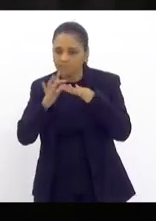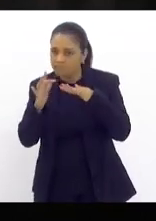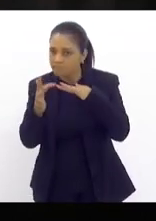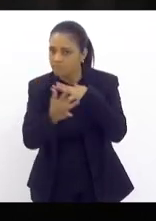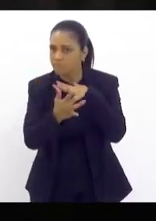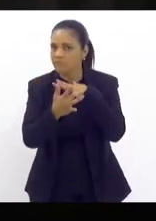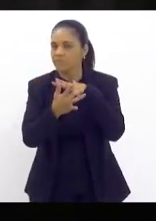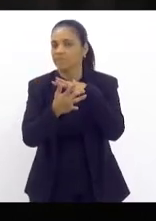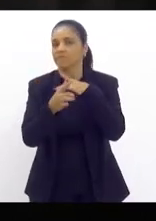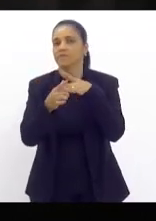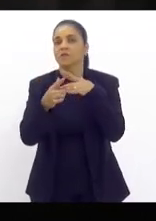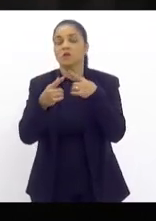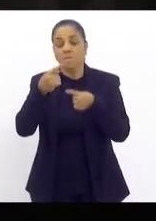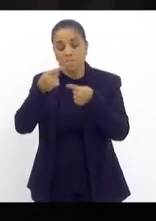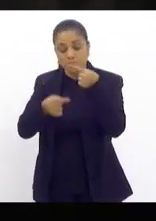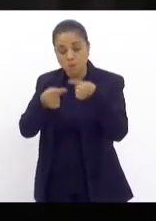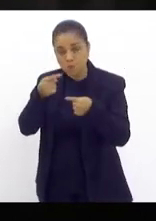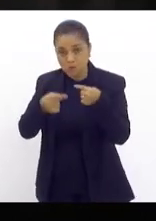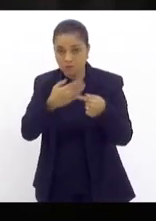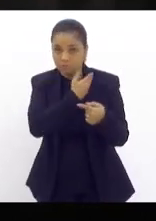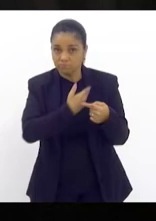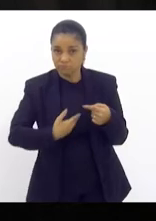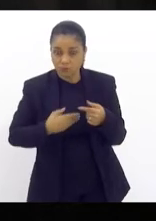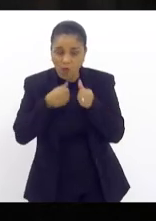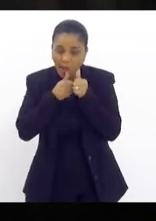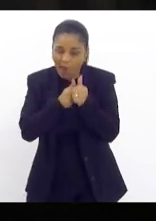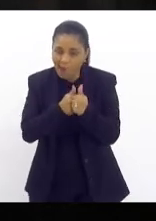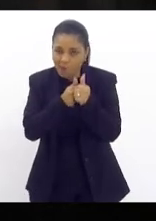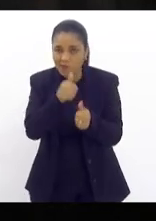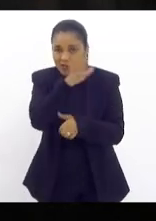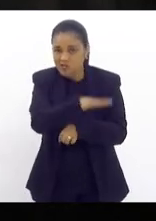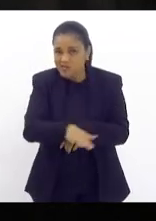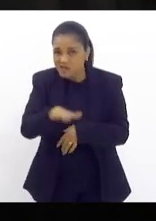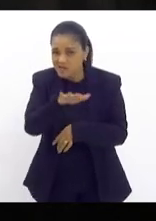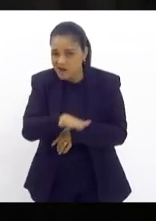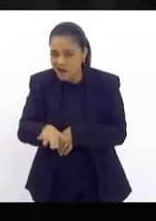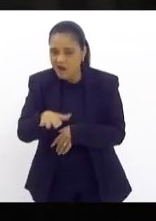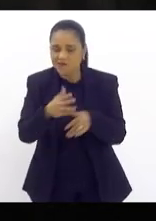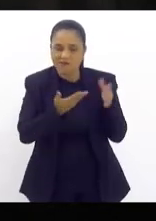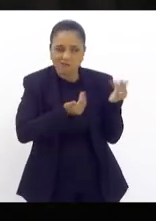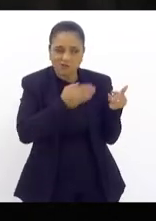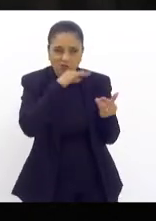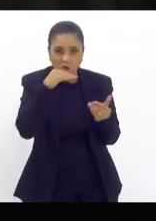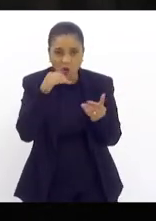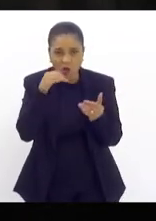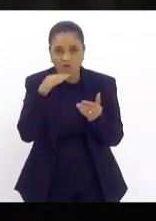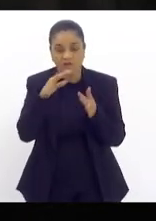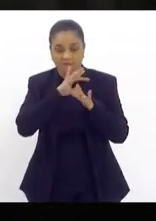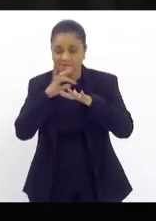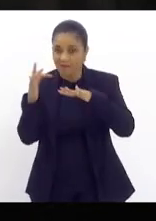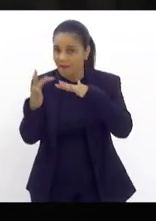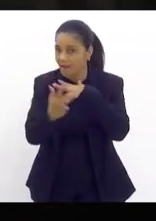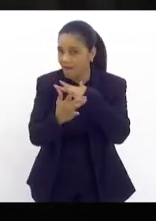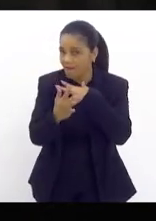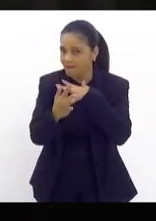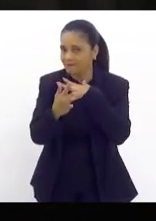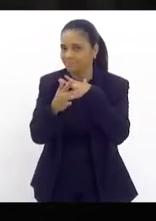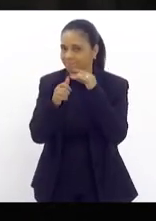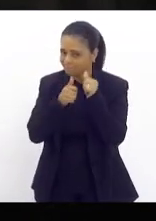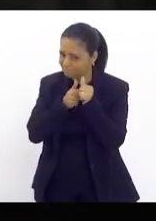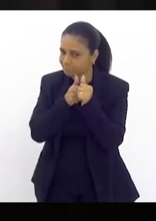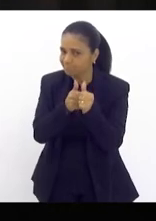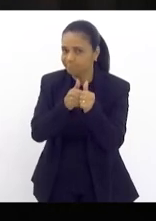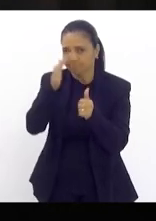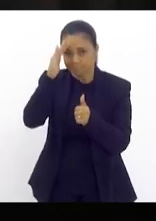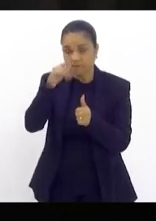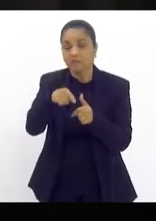acompanhar, fazer políticas públicas de acompanhamento de crianças e jovens nas redes sociais. E falando em redes sociais, a gente tem estudantes do